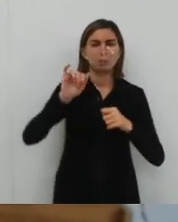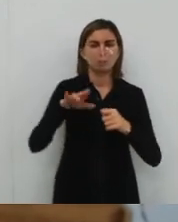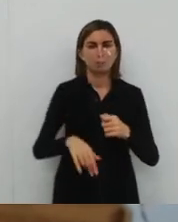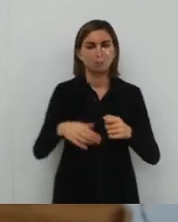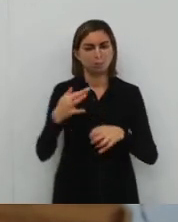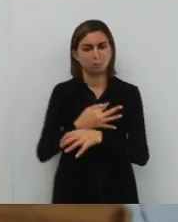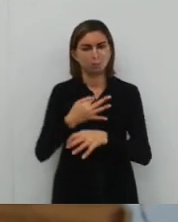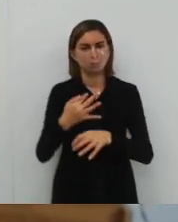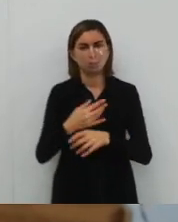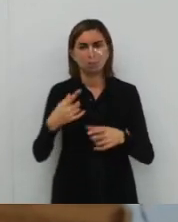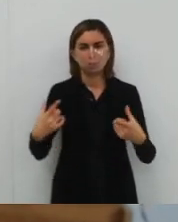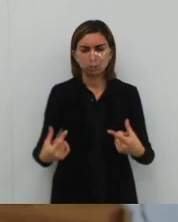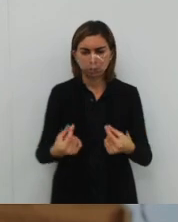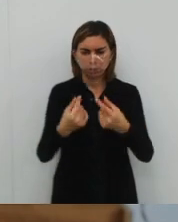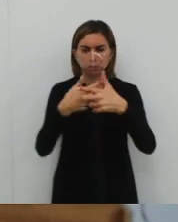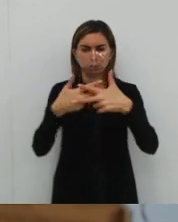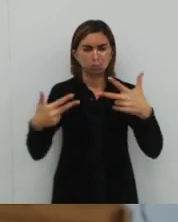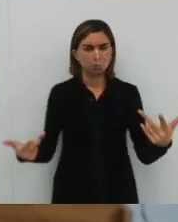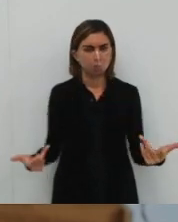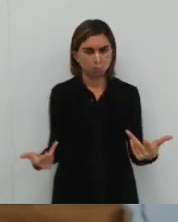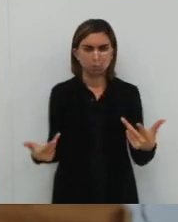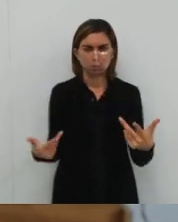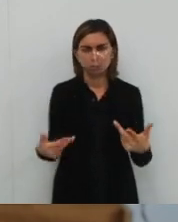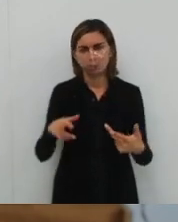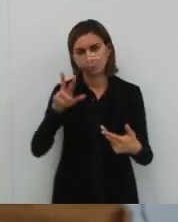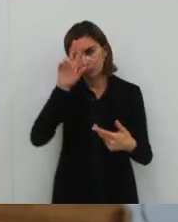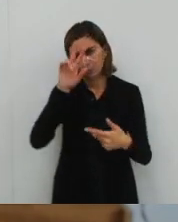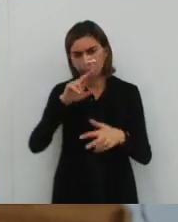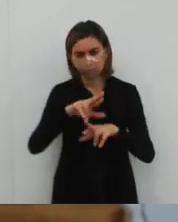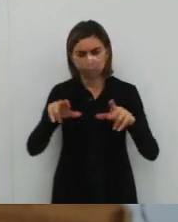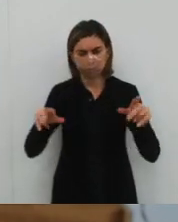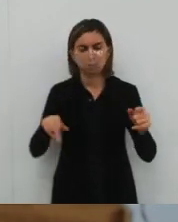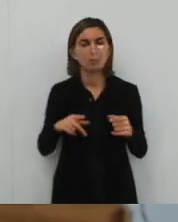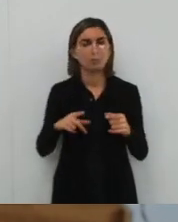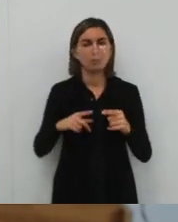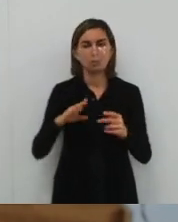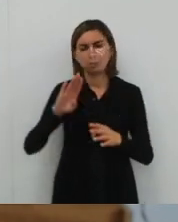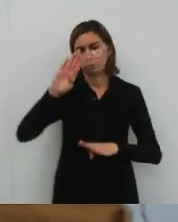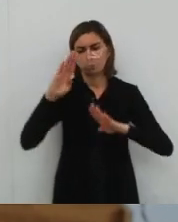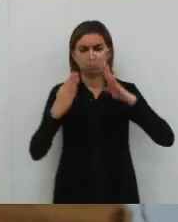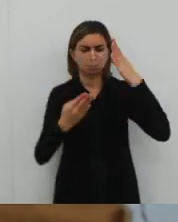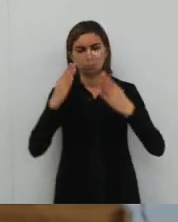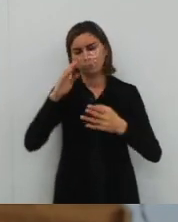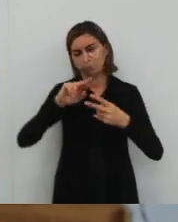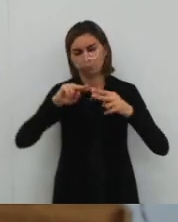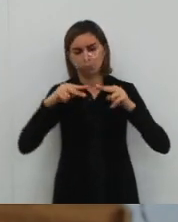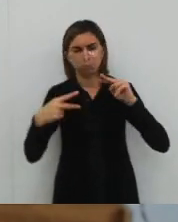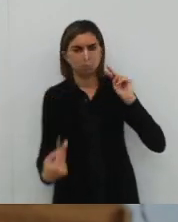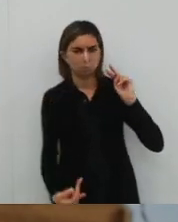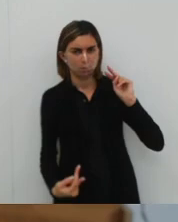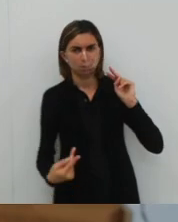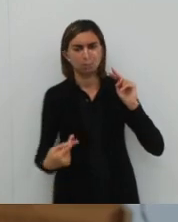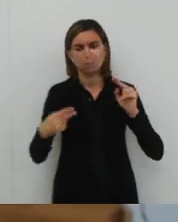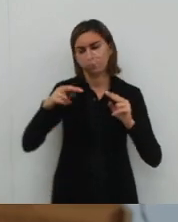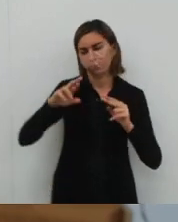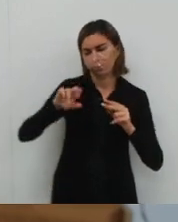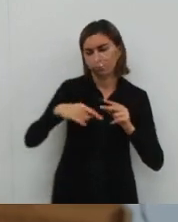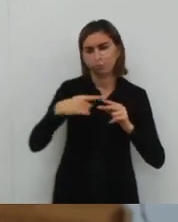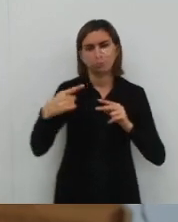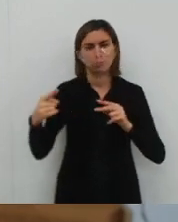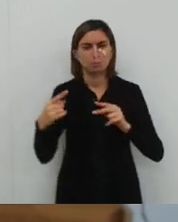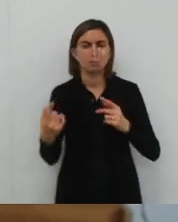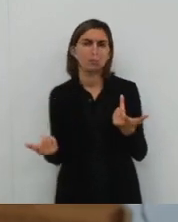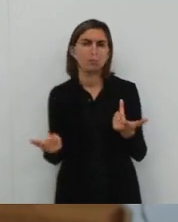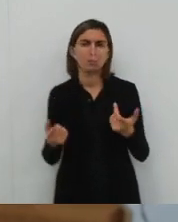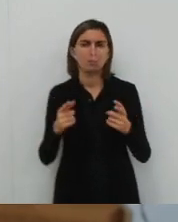a insetos, ok? Existe a biogenética da produção de, vamos